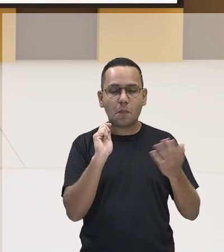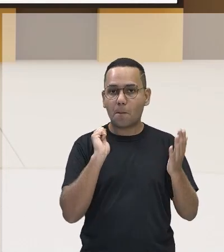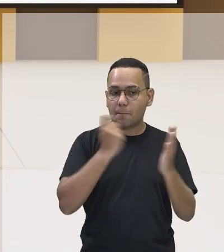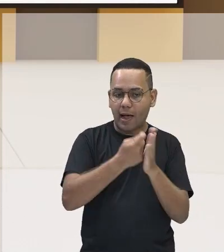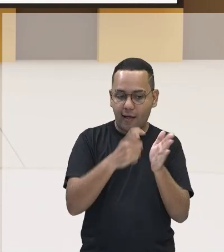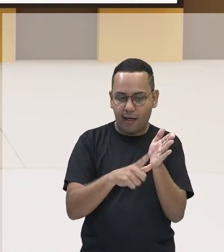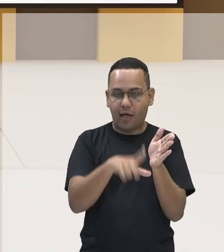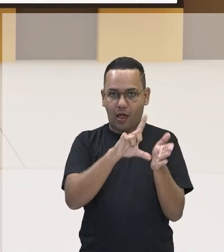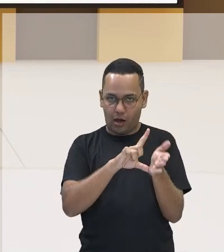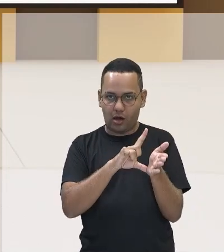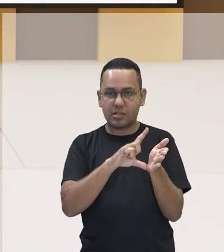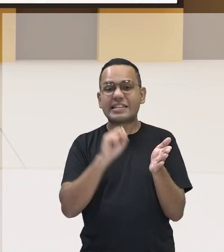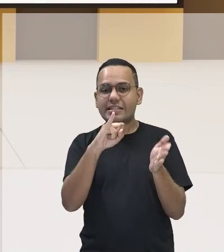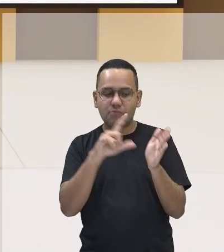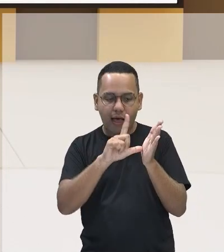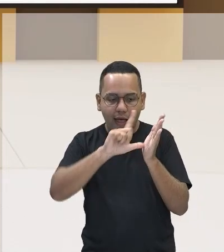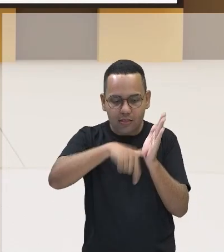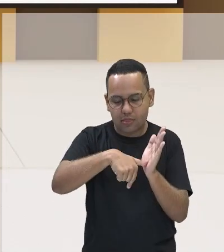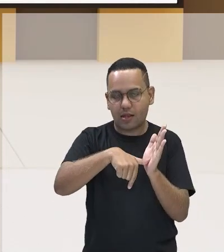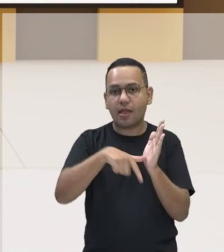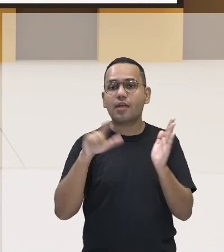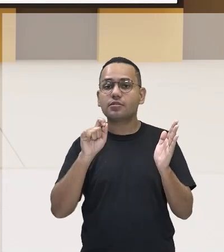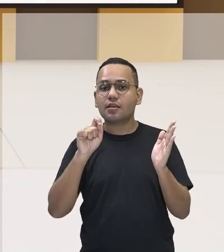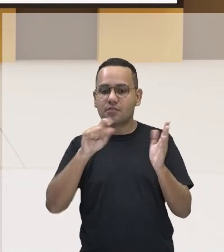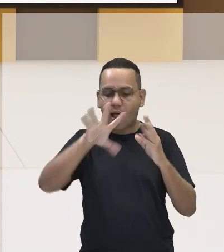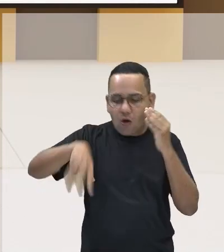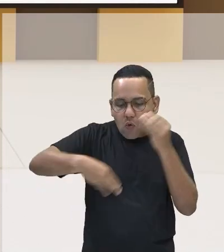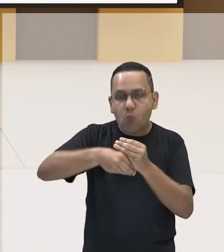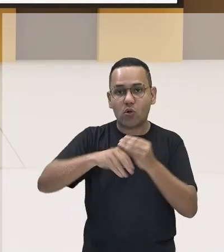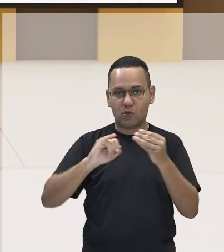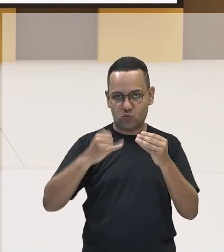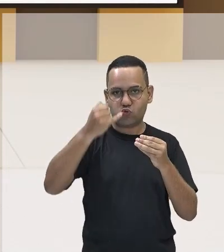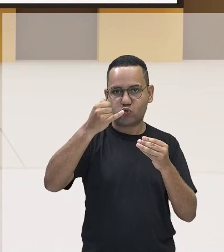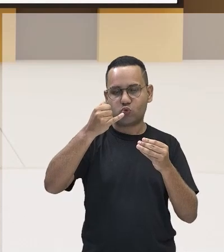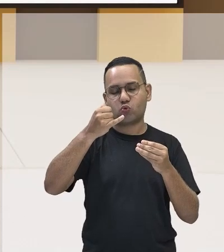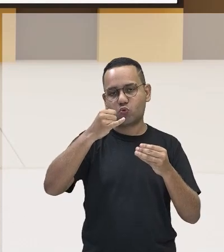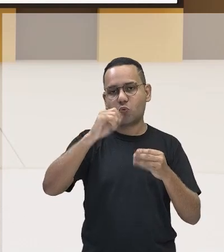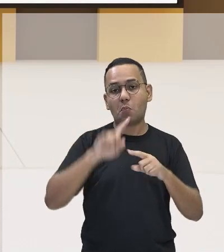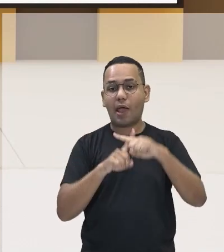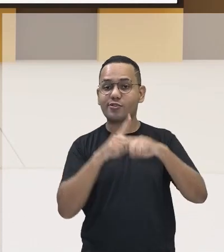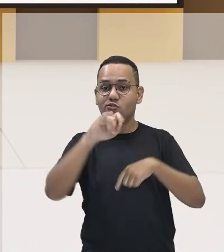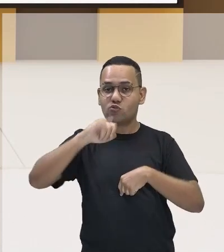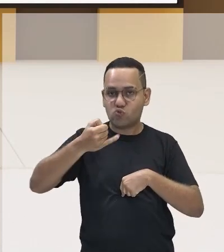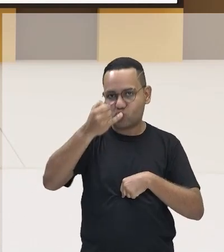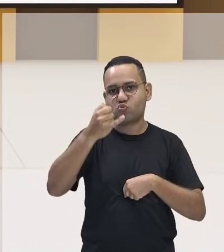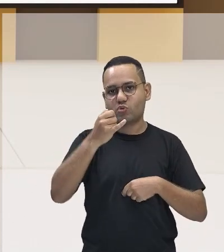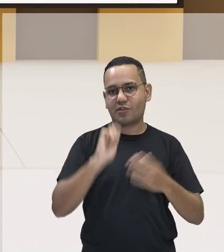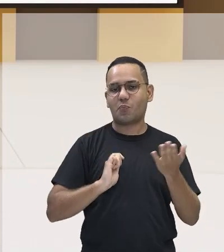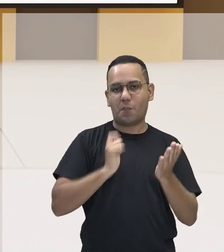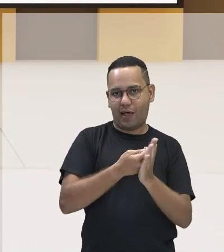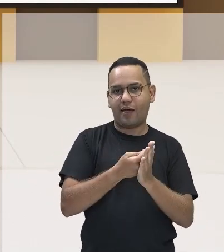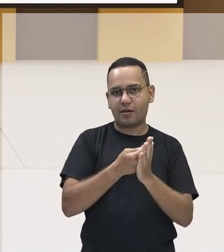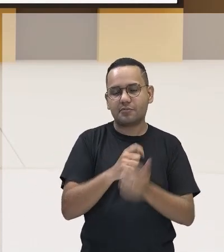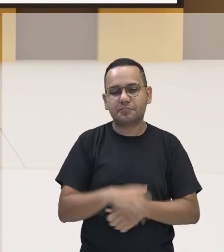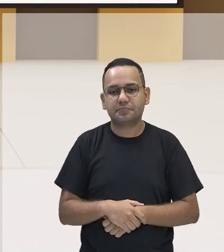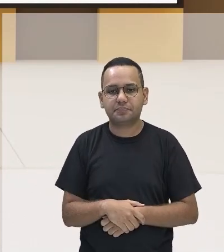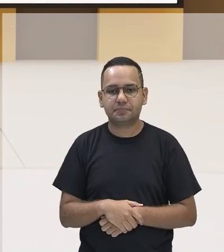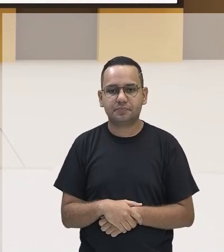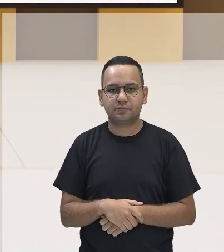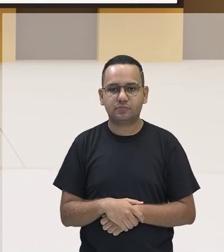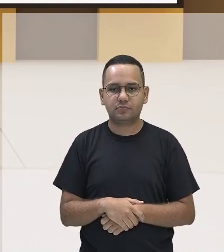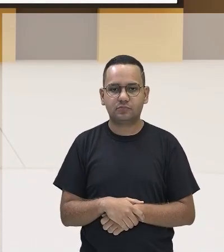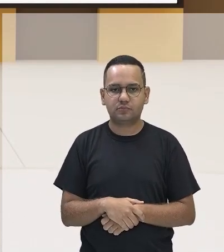juros elevados, aquele famoso juros em cima de juros, aquela bola de neve do nosso cartão de crédito, né? E aí,